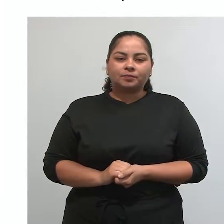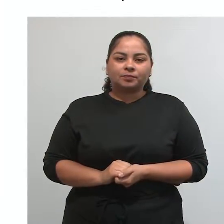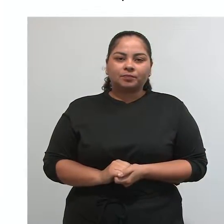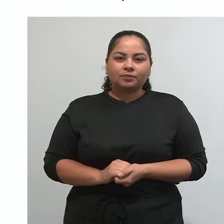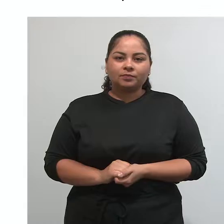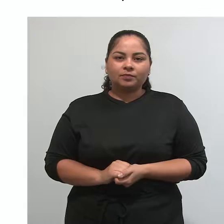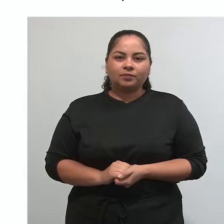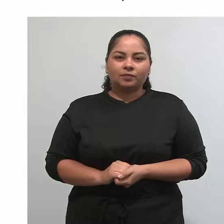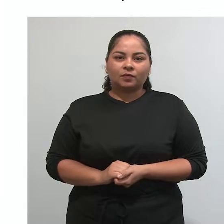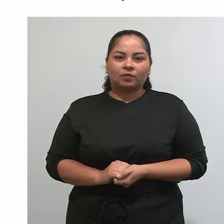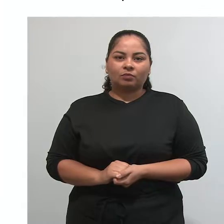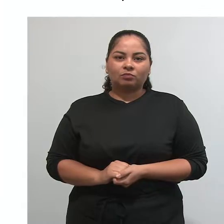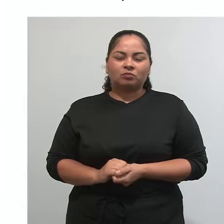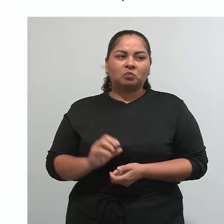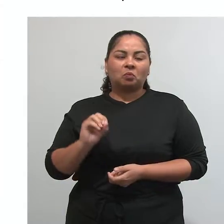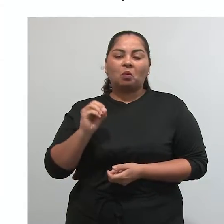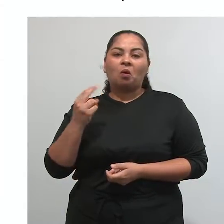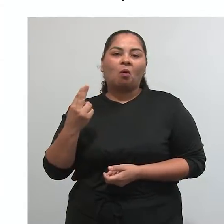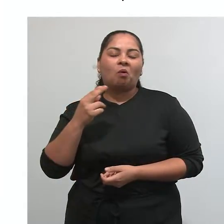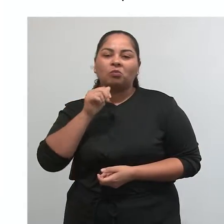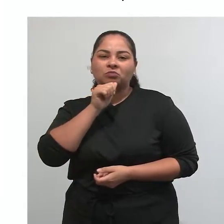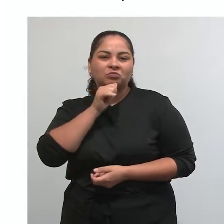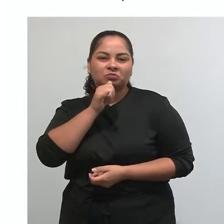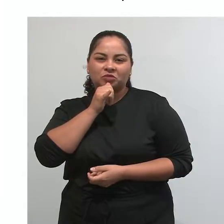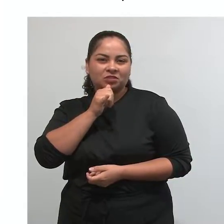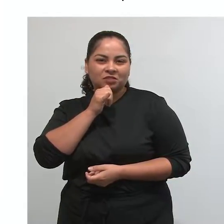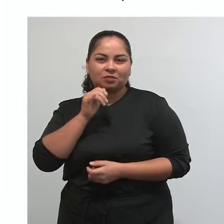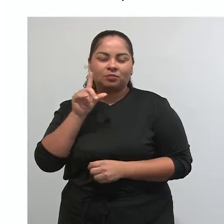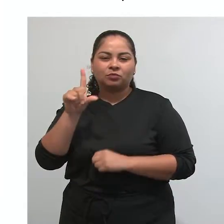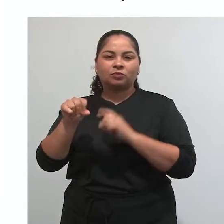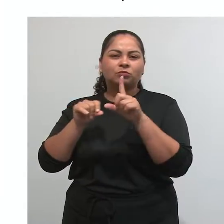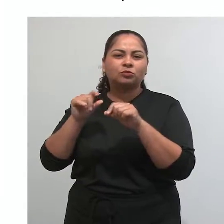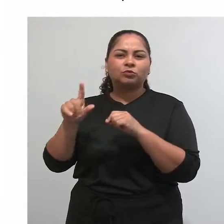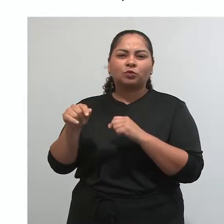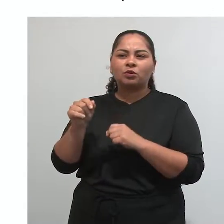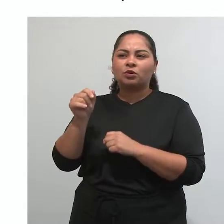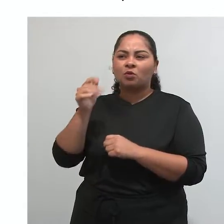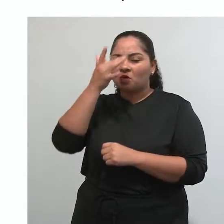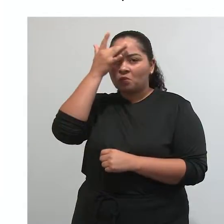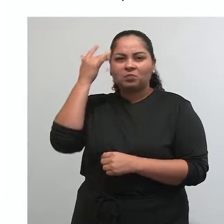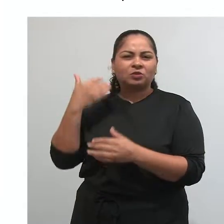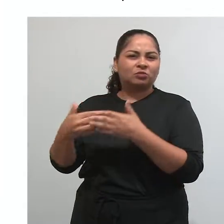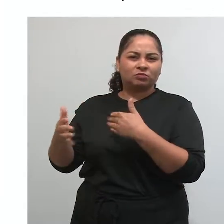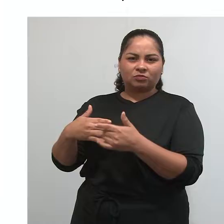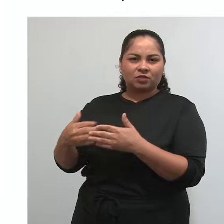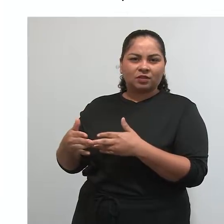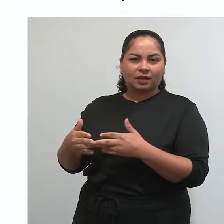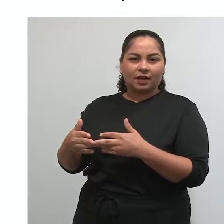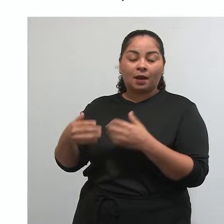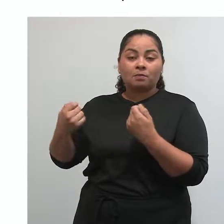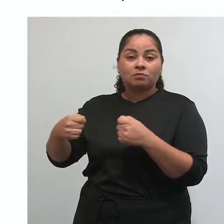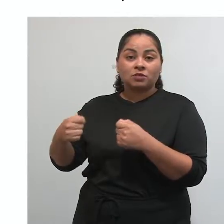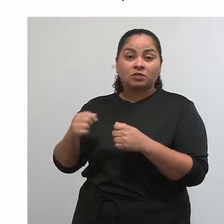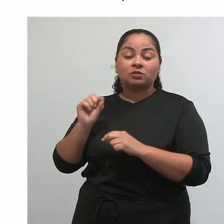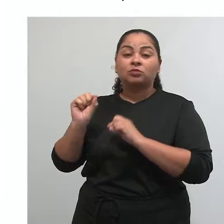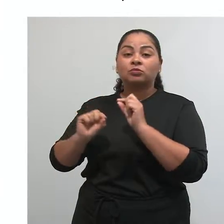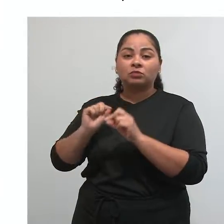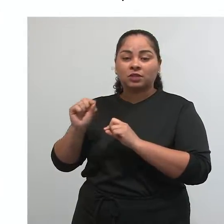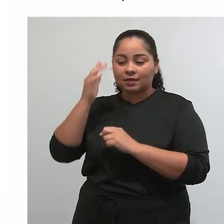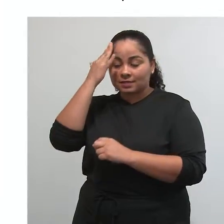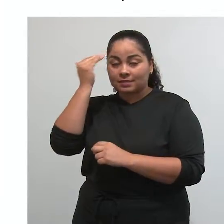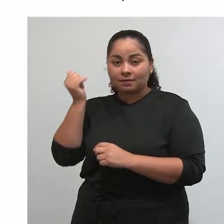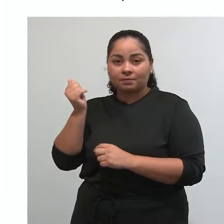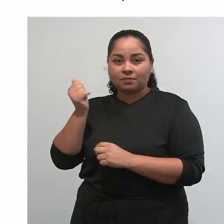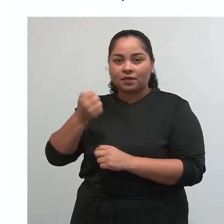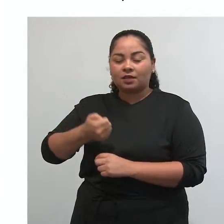escolheu as suas vizinhas, né, os seus vizinhos, quantas pessoas aproximadamente irão participar? Uma